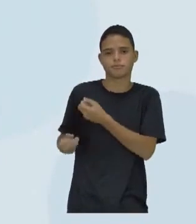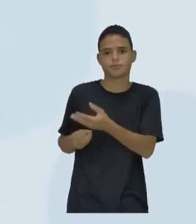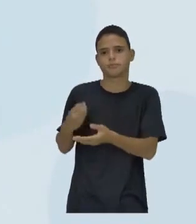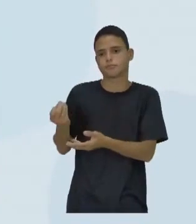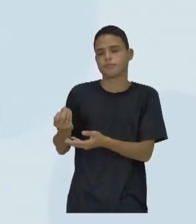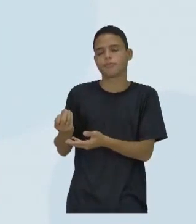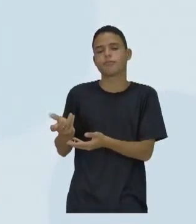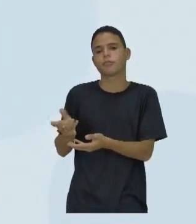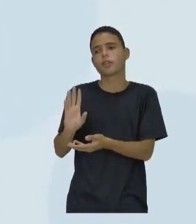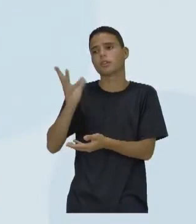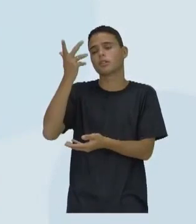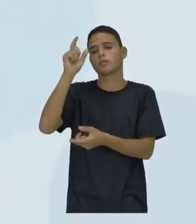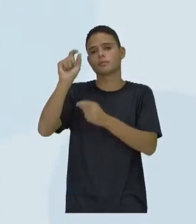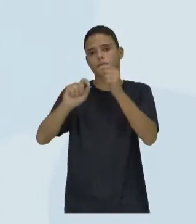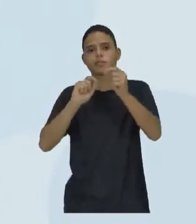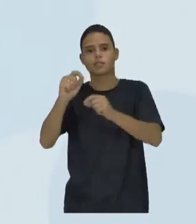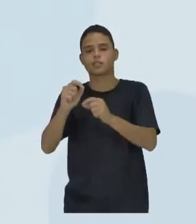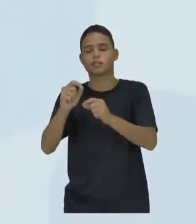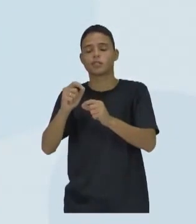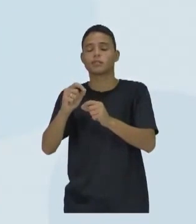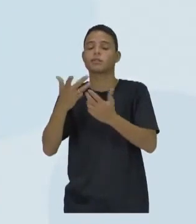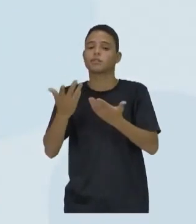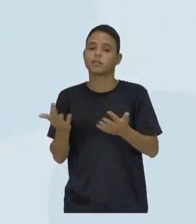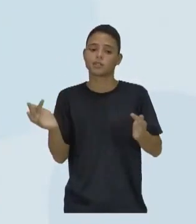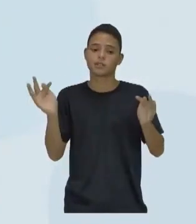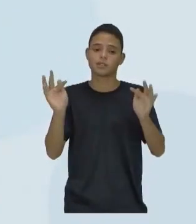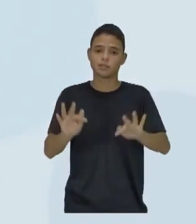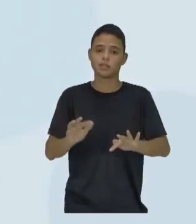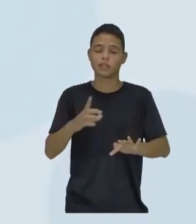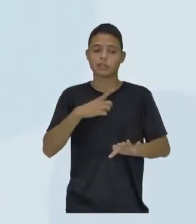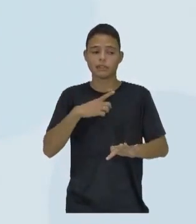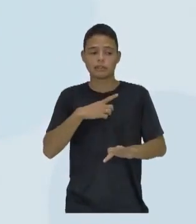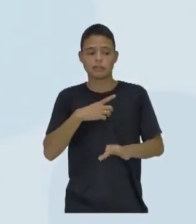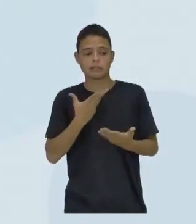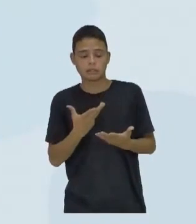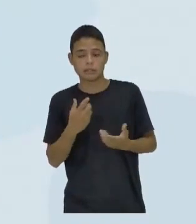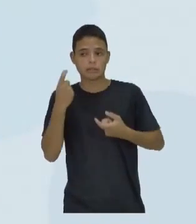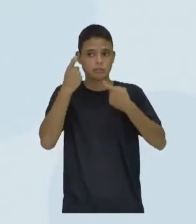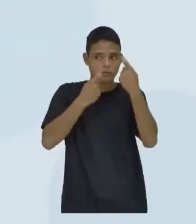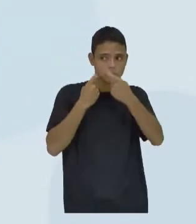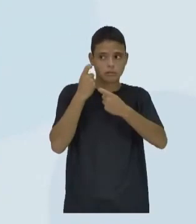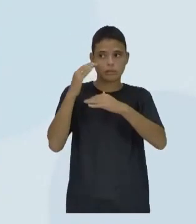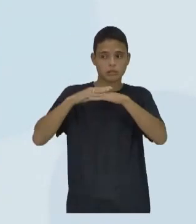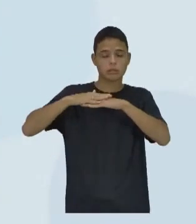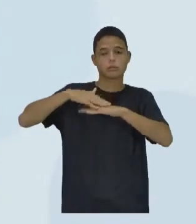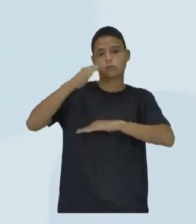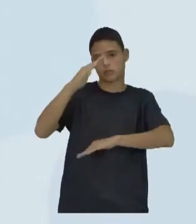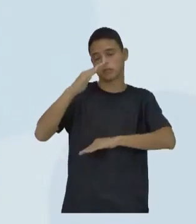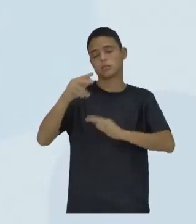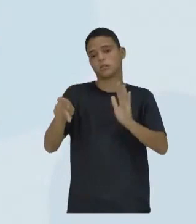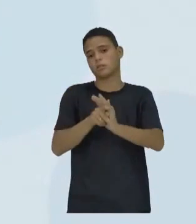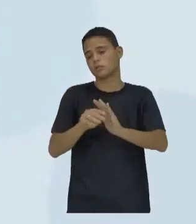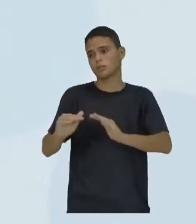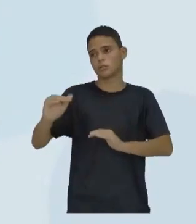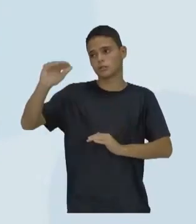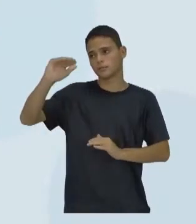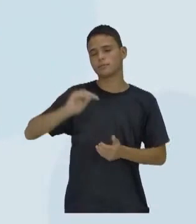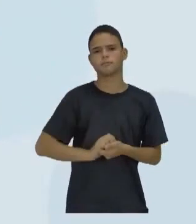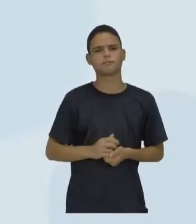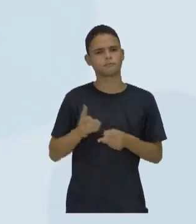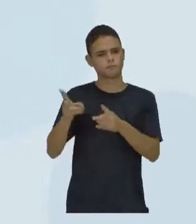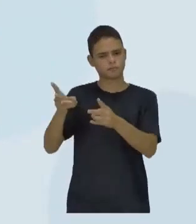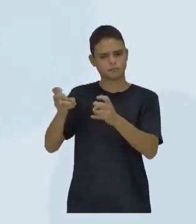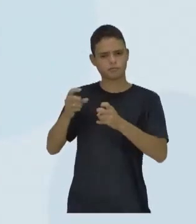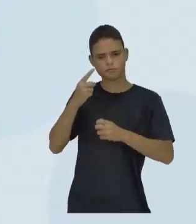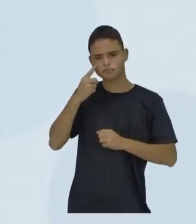uma desconfiança explicitada pelos entrevistados, ainda maior em relação aos adultos. Notem como, toda vez que está